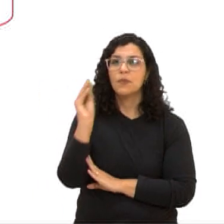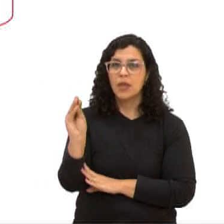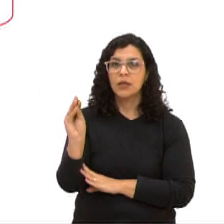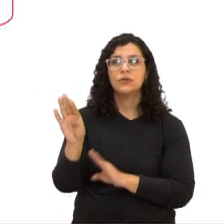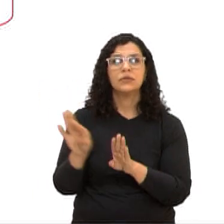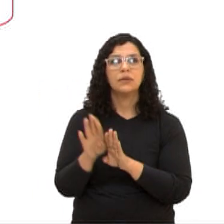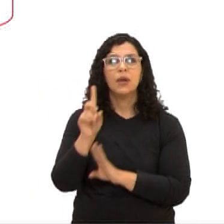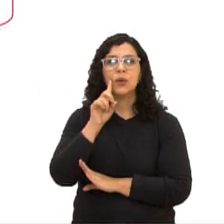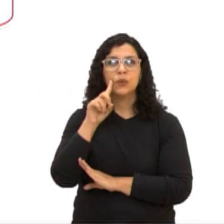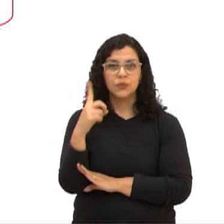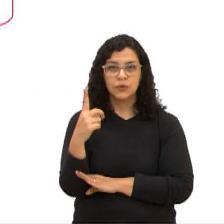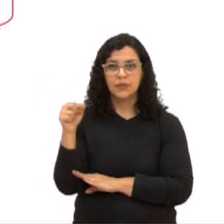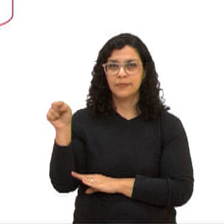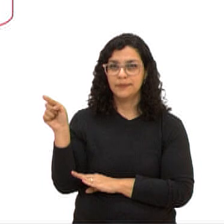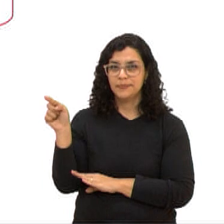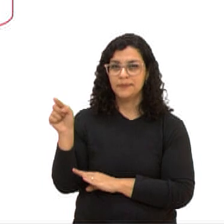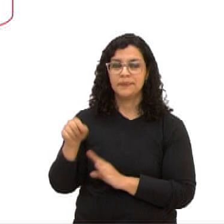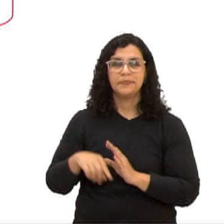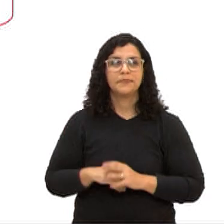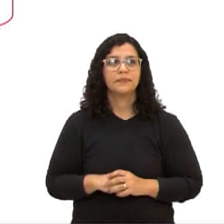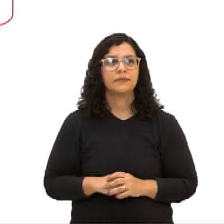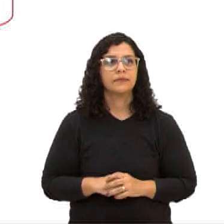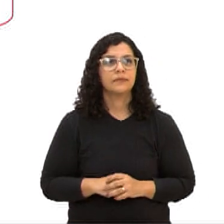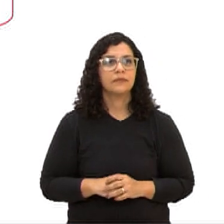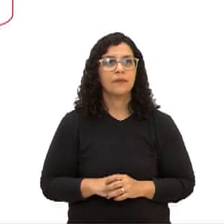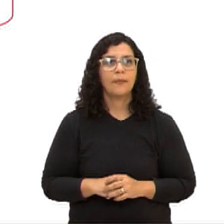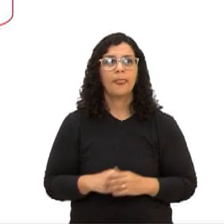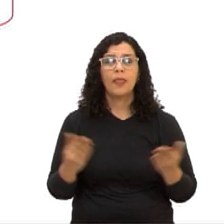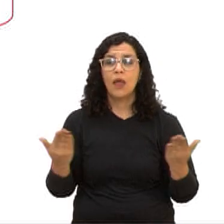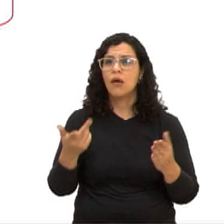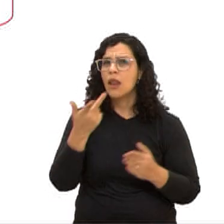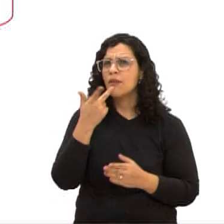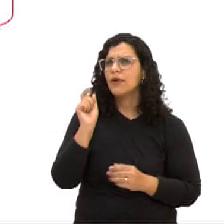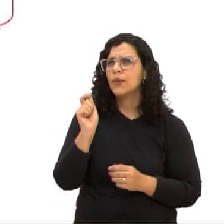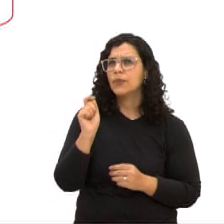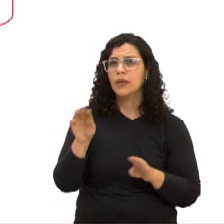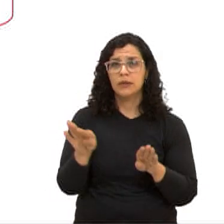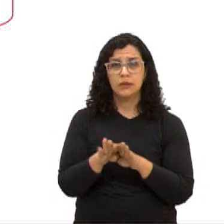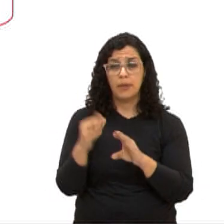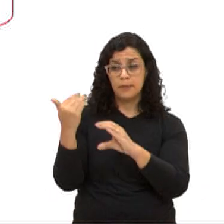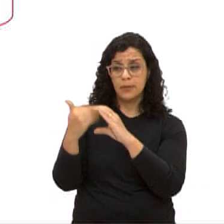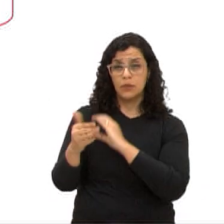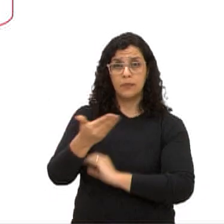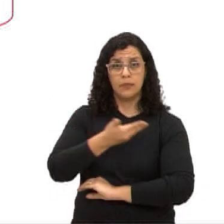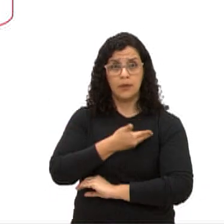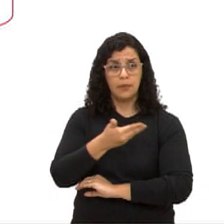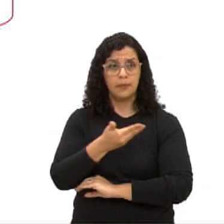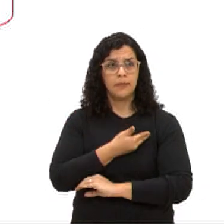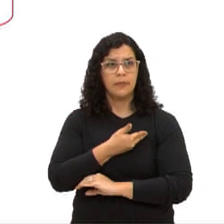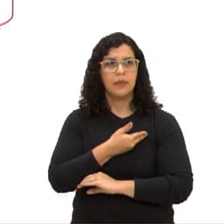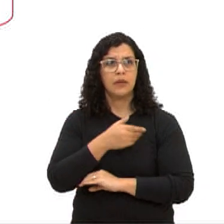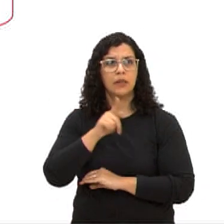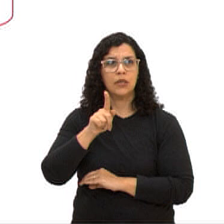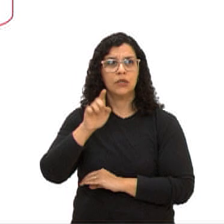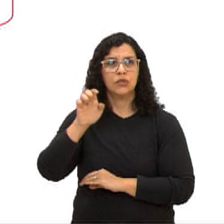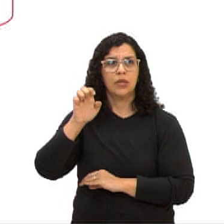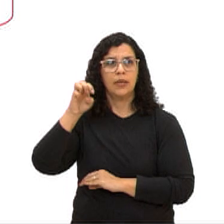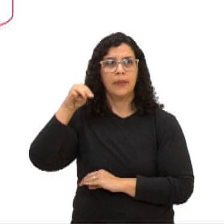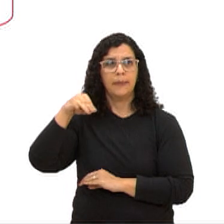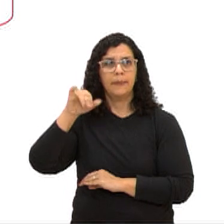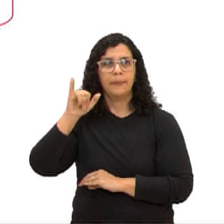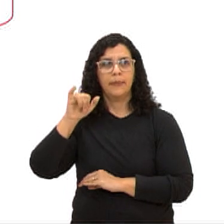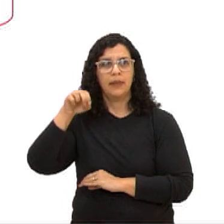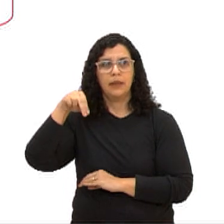uma fecha, 20 de julho de 2020. Então, a Gabriela Antunes mandou aqui para sua amiga, Gemin B, que é o